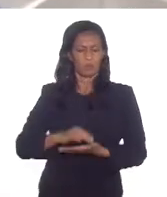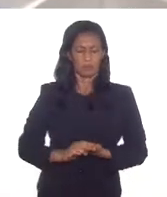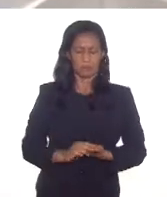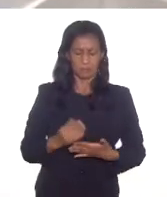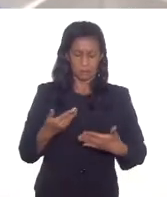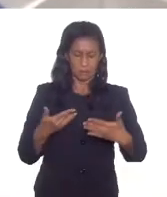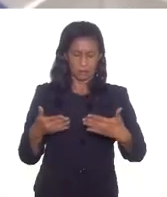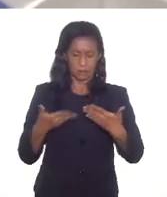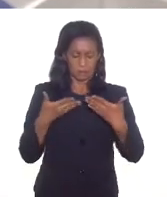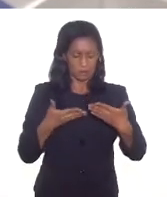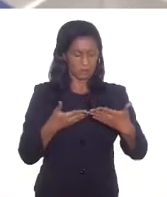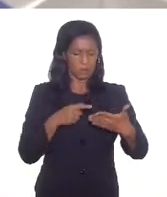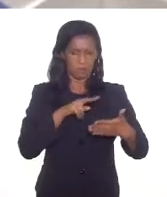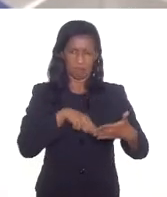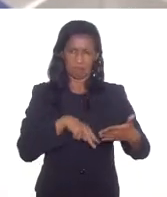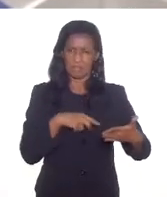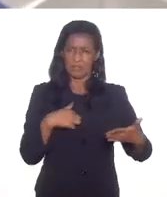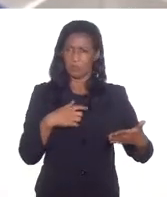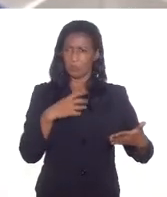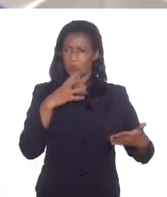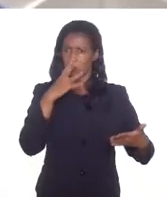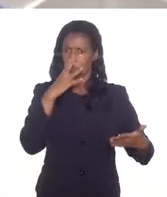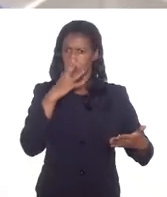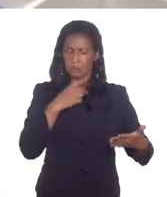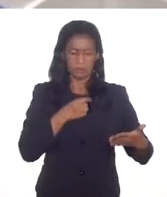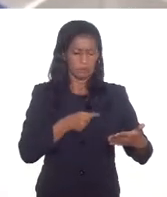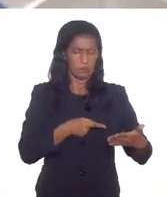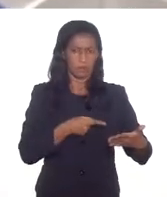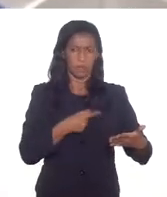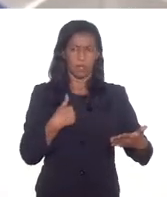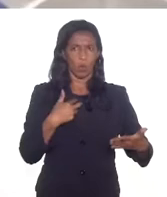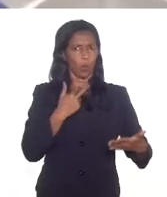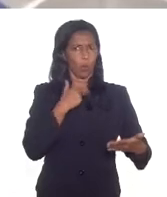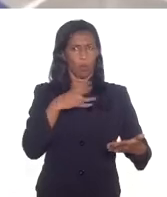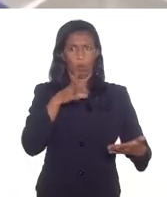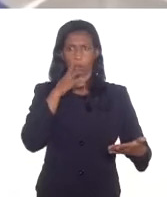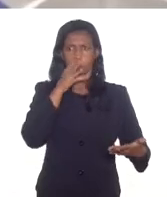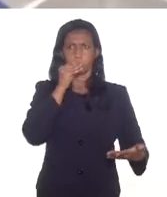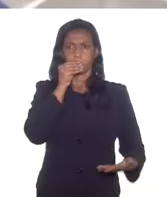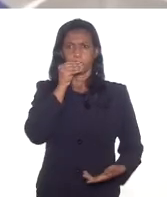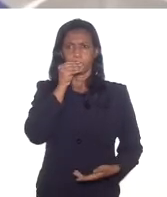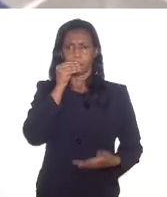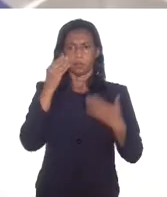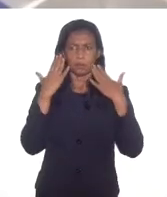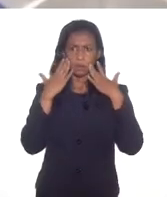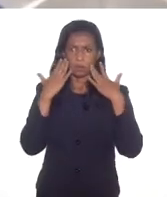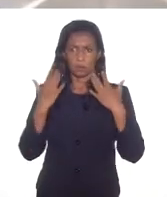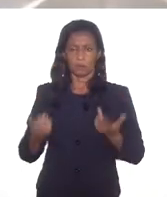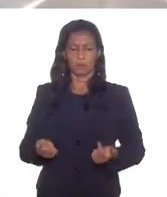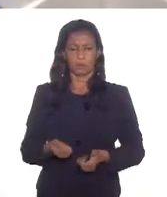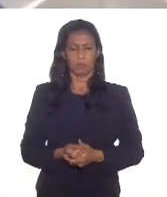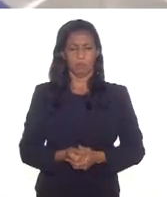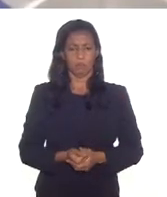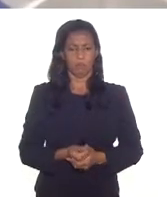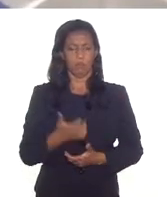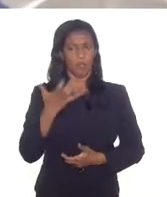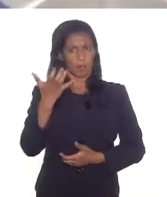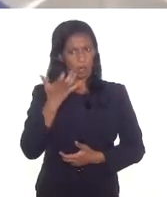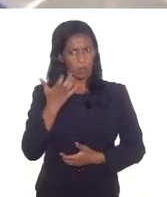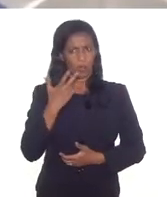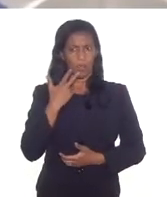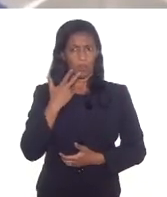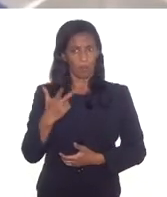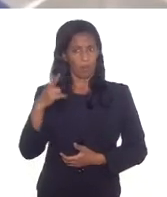fiquei profundamente indignada e não poderia me calar diante dessa manifestação. Eu quero dizer para